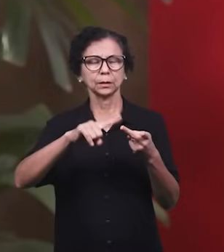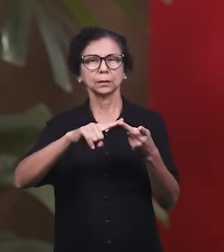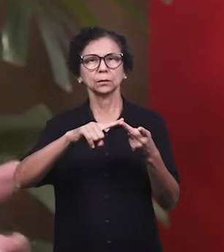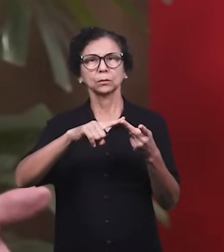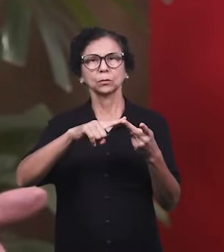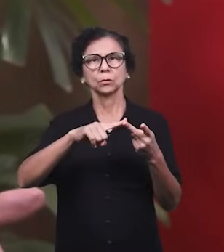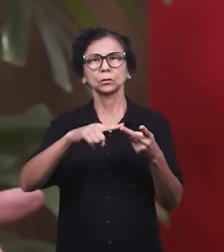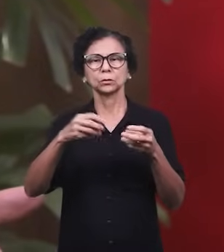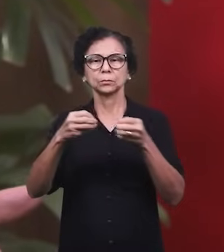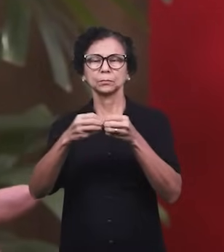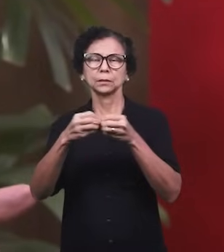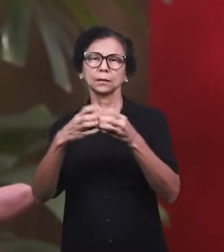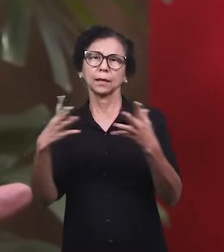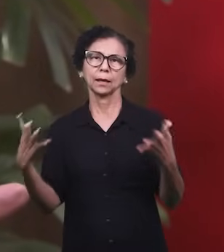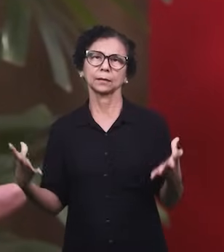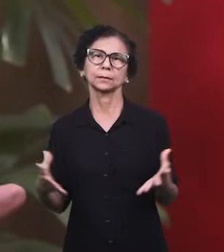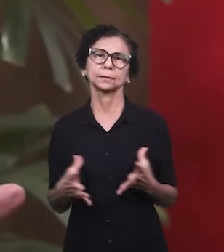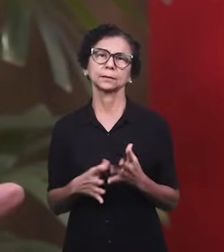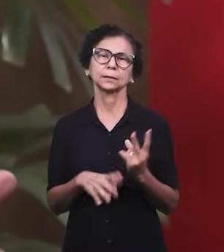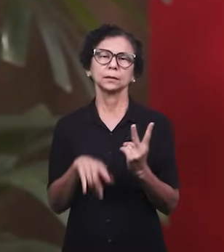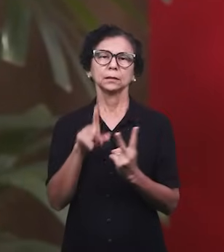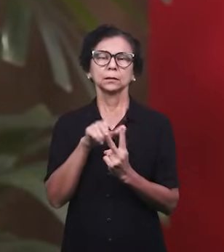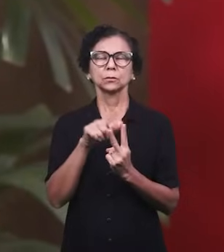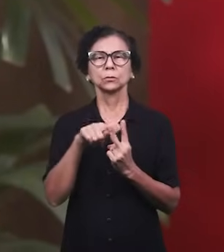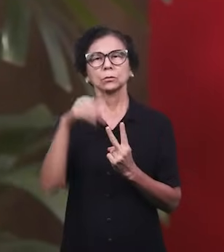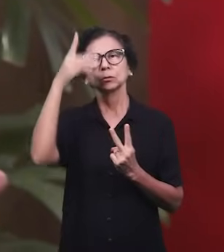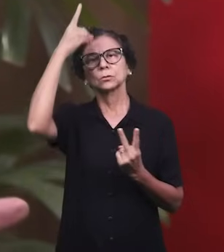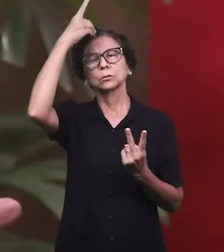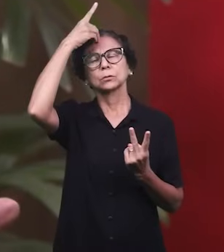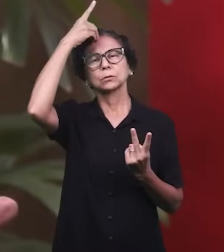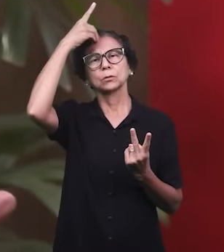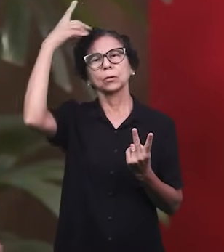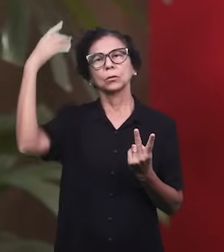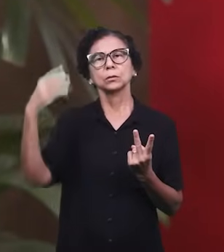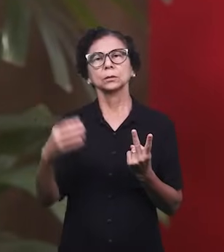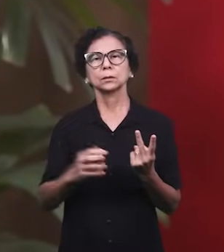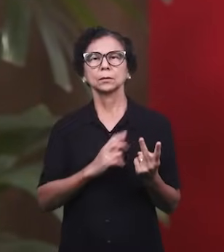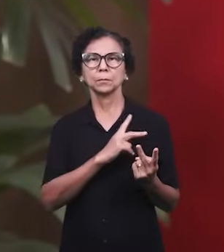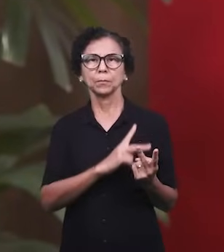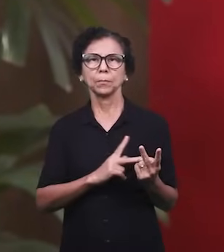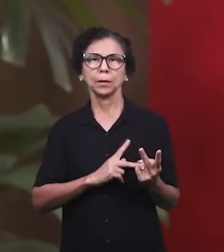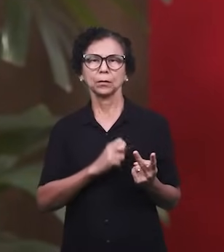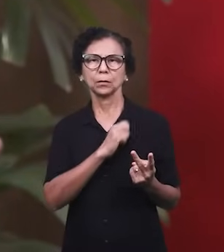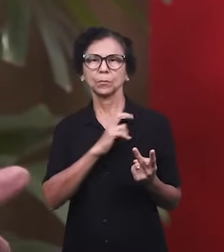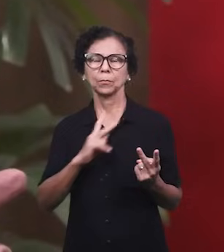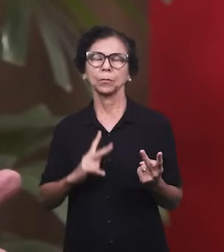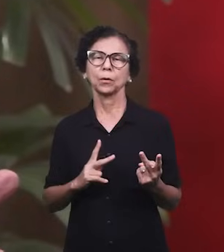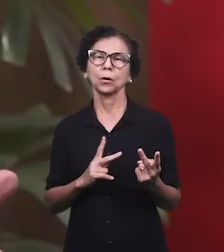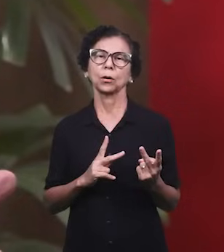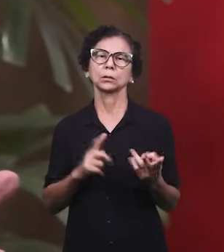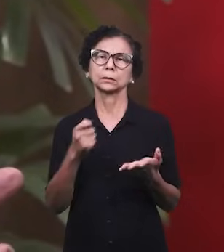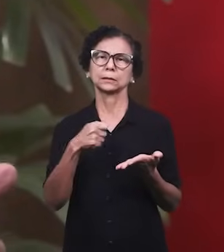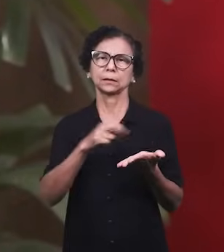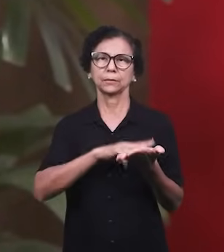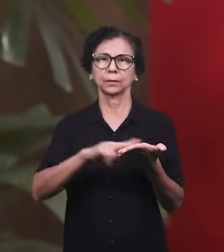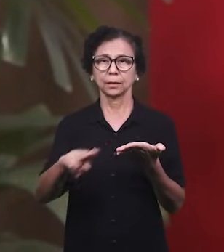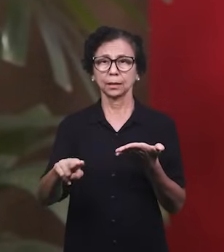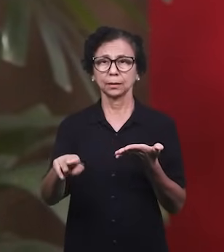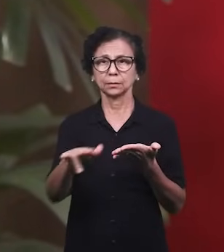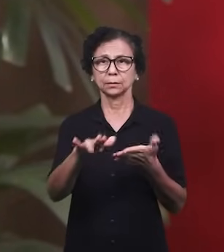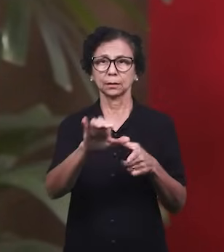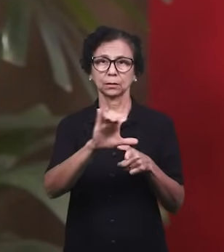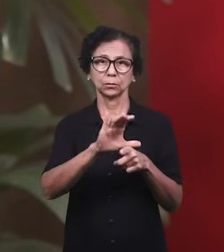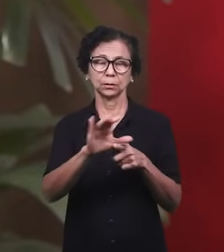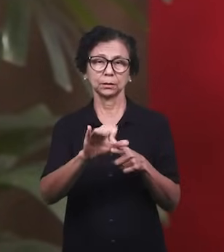são dons espirituais listados ou citados pelo apóstolo Paulo quando ele escreve a primeira carta aos Coríntios,